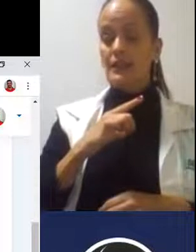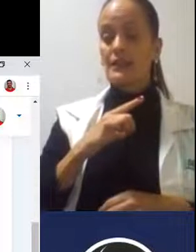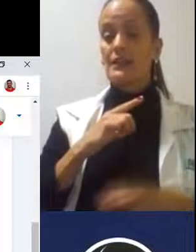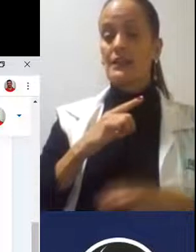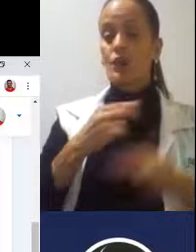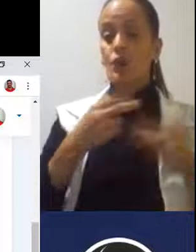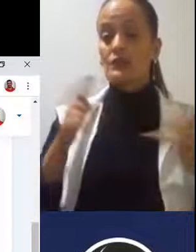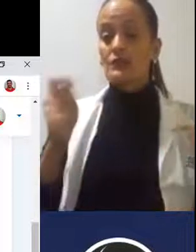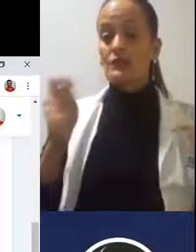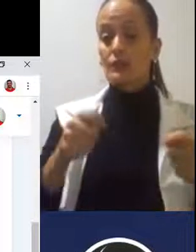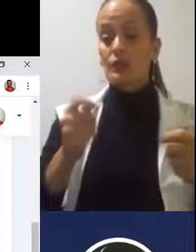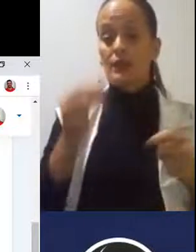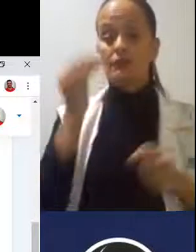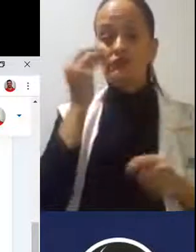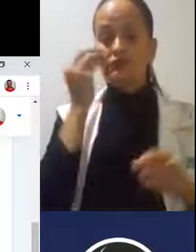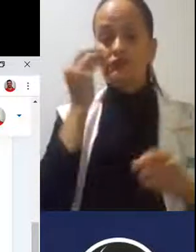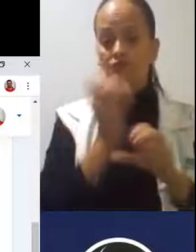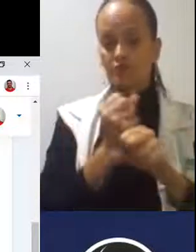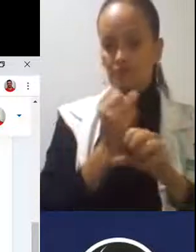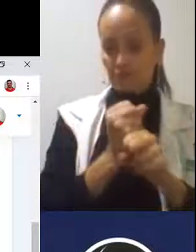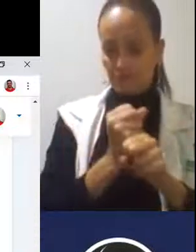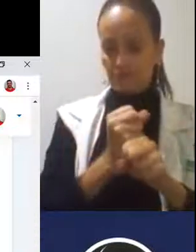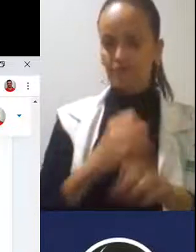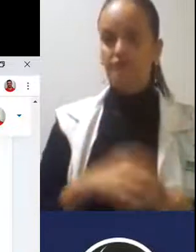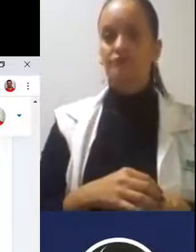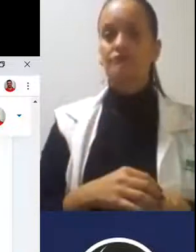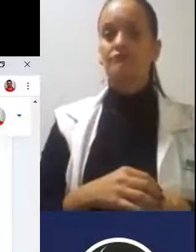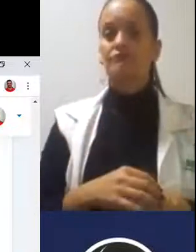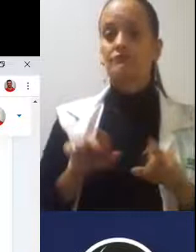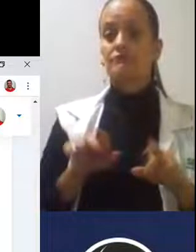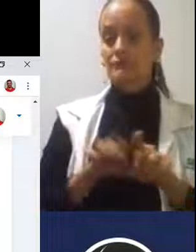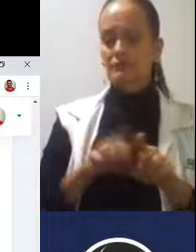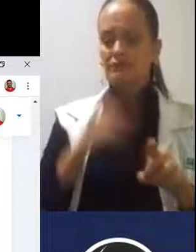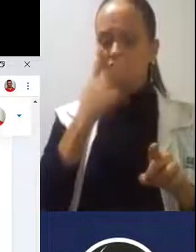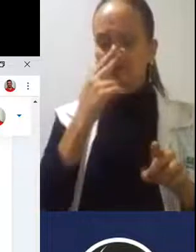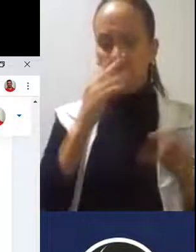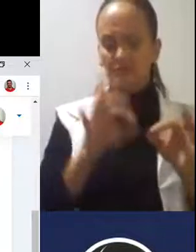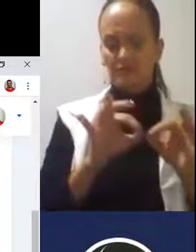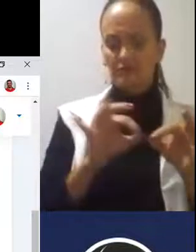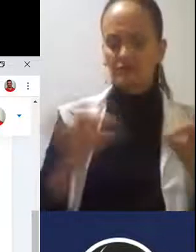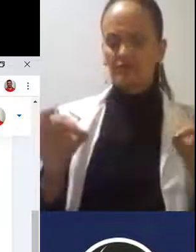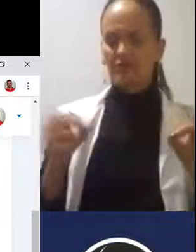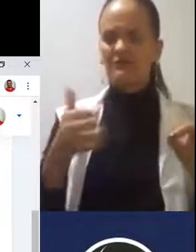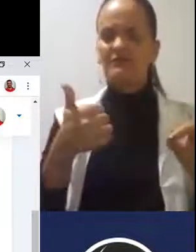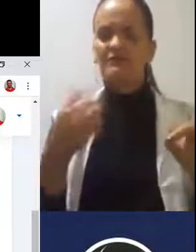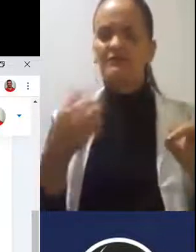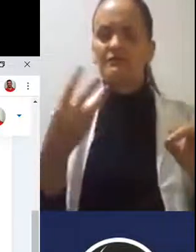né, no valor de resistência do cabo. O comprimento lá, se eu não me engano, é 130 metros, o